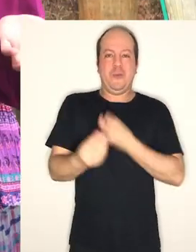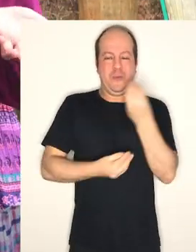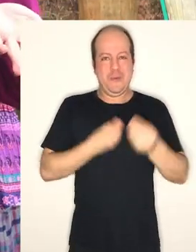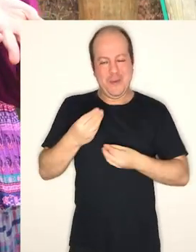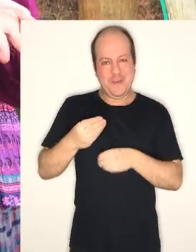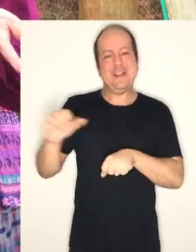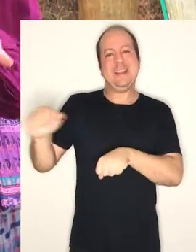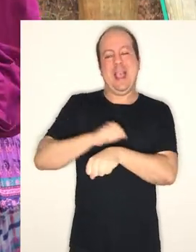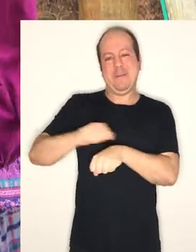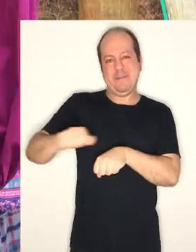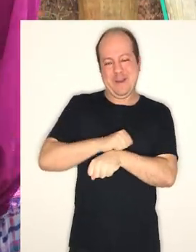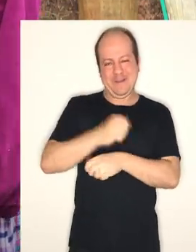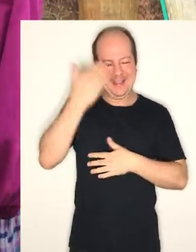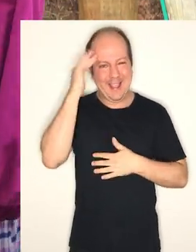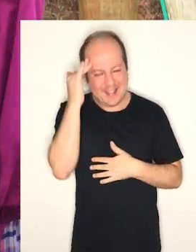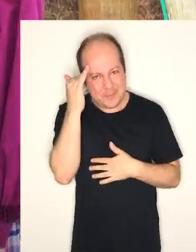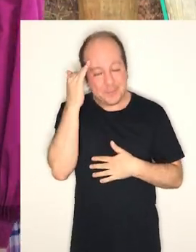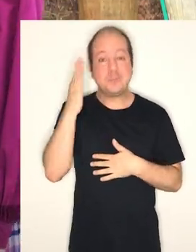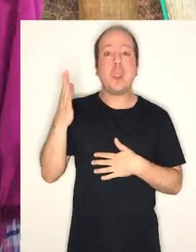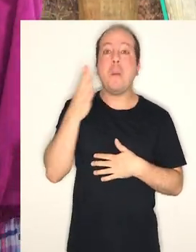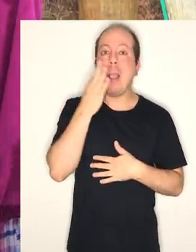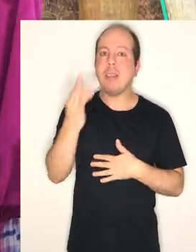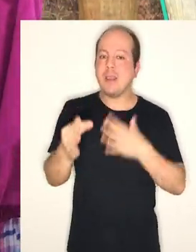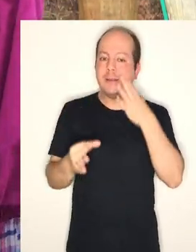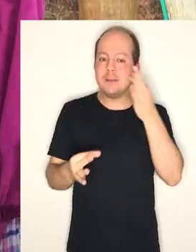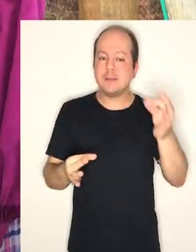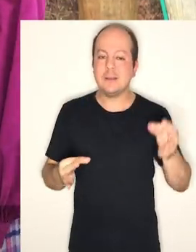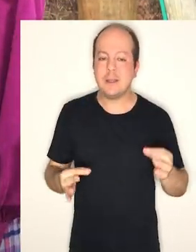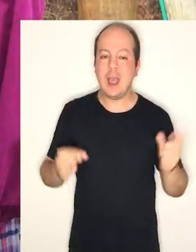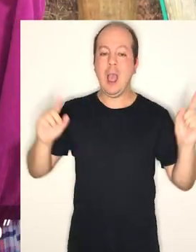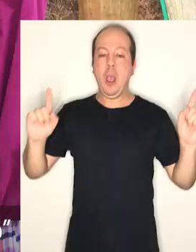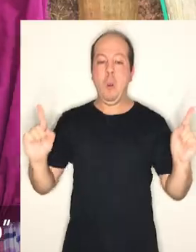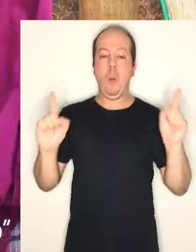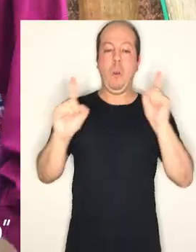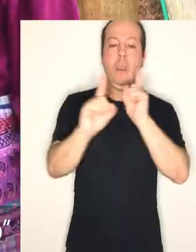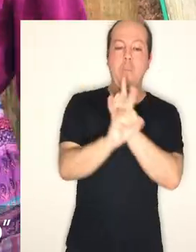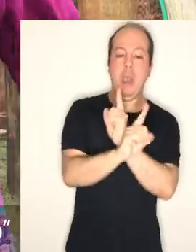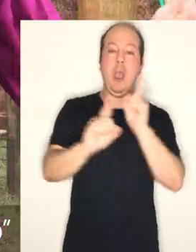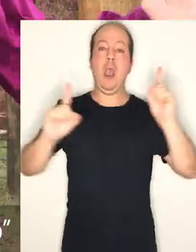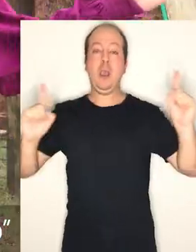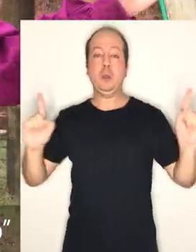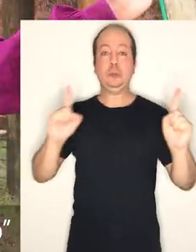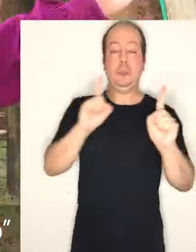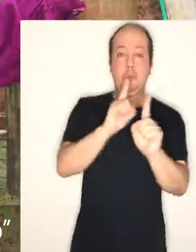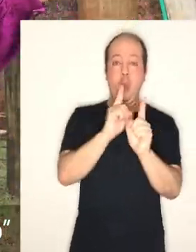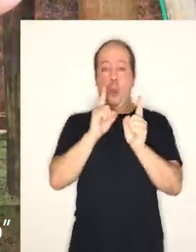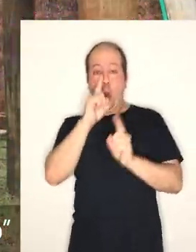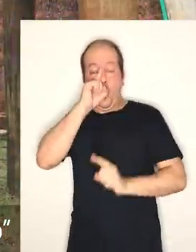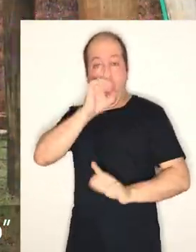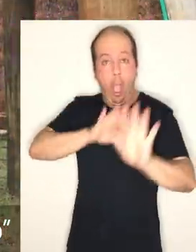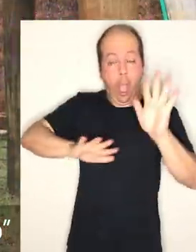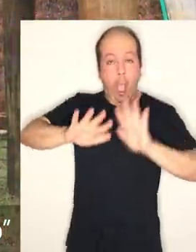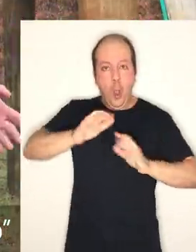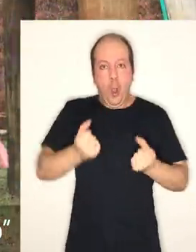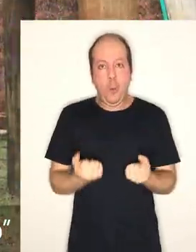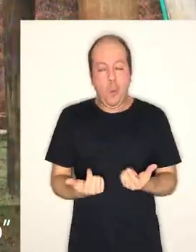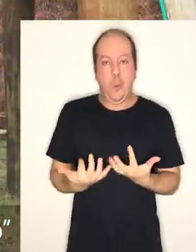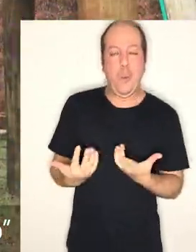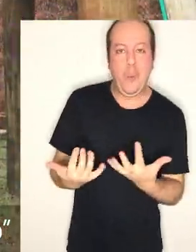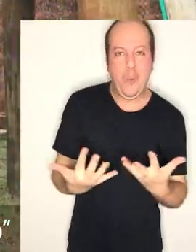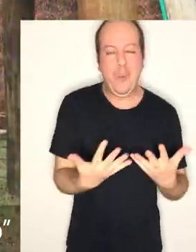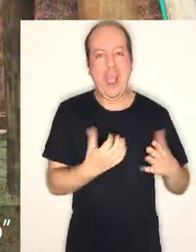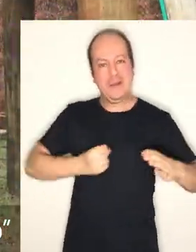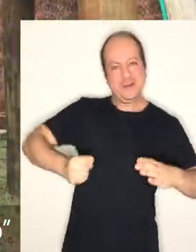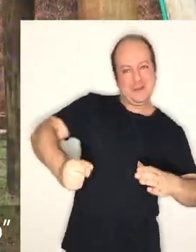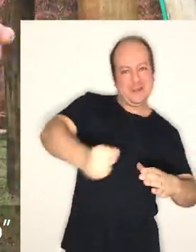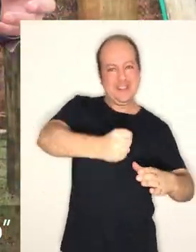sabão. Então a gente não pode esbarrar um no outro, hein? Olha só! Passar de lado, não esbarre no tição que